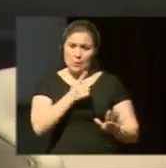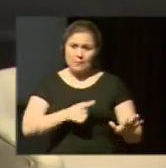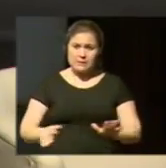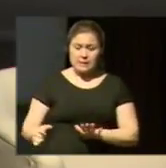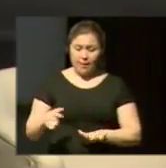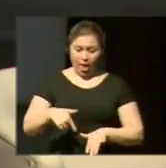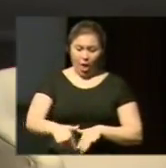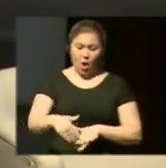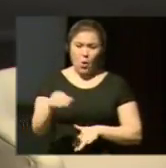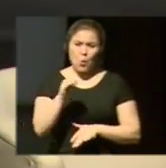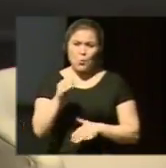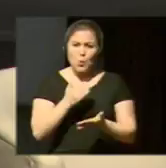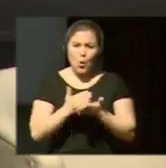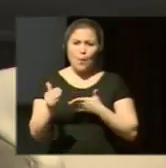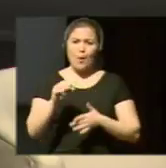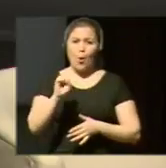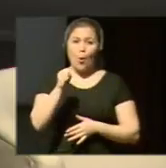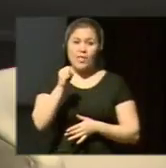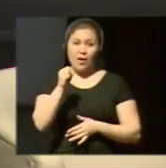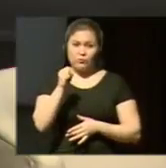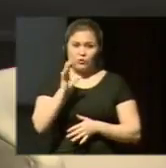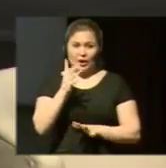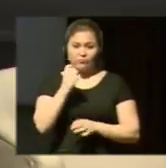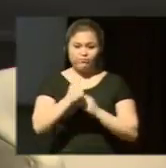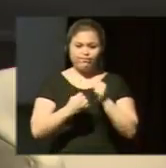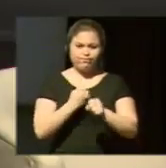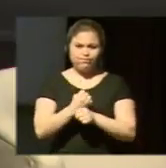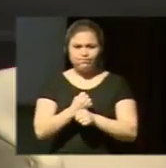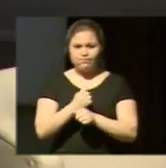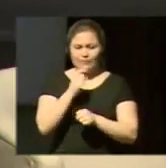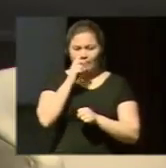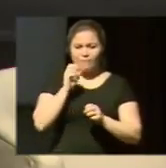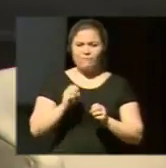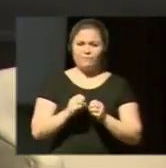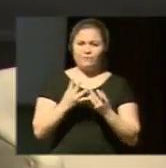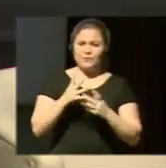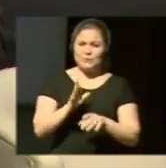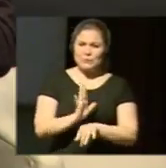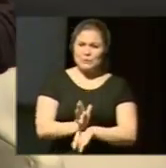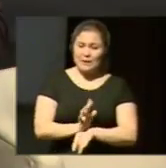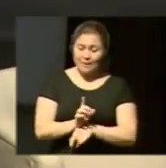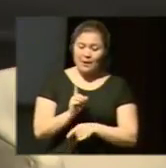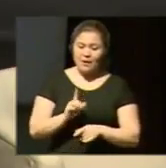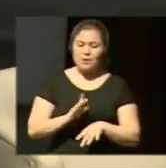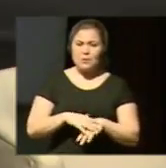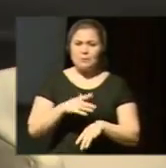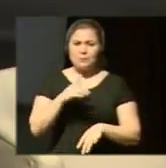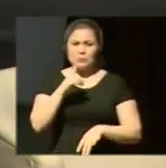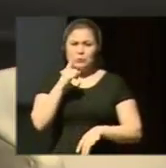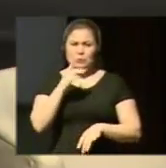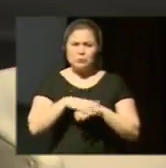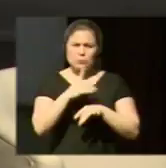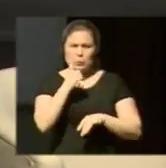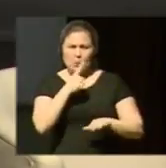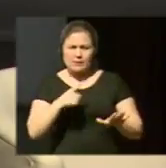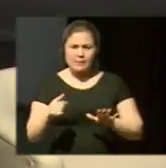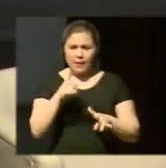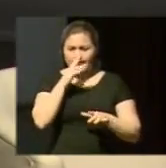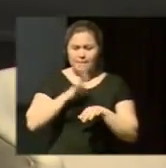Agora, em outubro, começa o 8º Festival de Cinema. Durante uma semana, mais de 15 mil